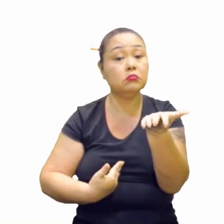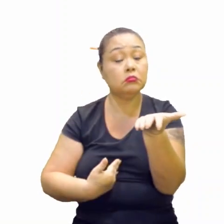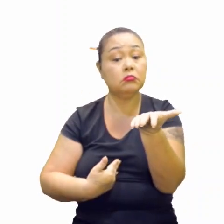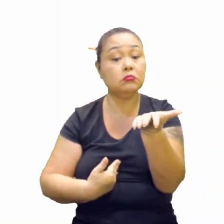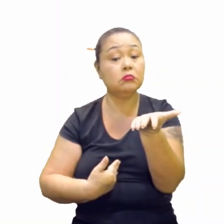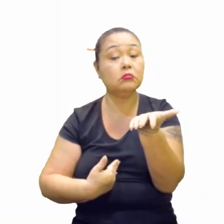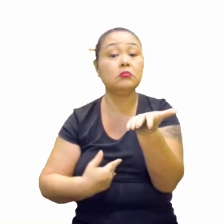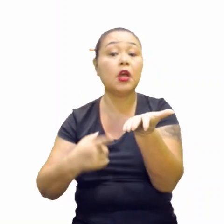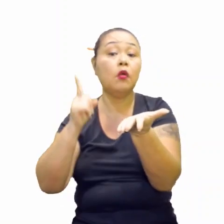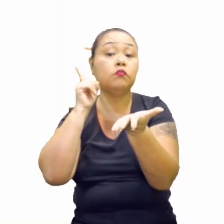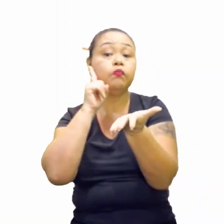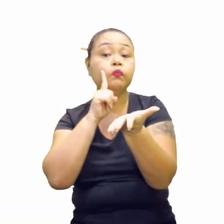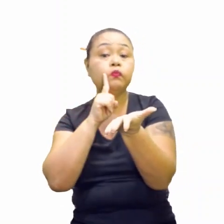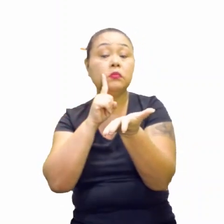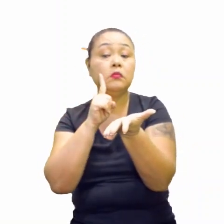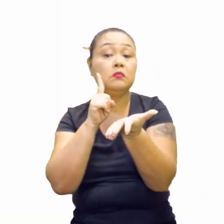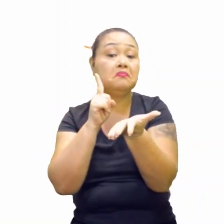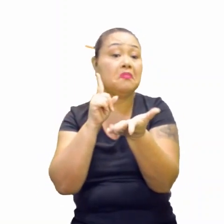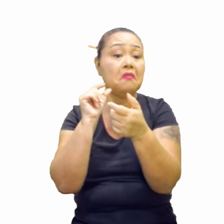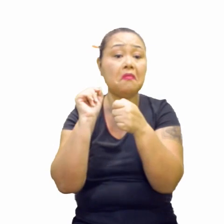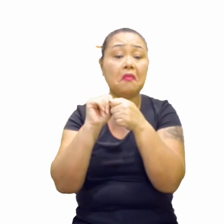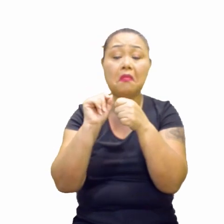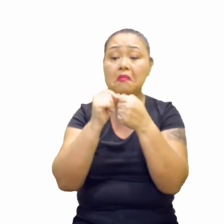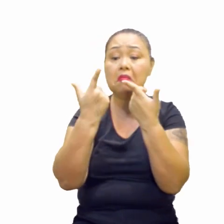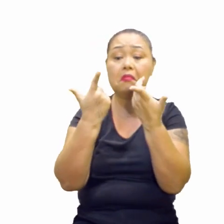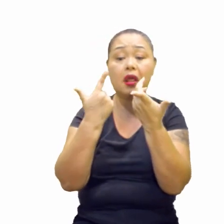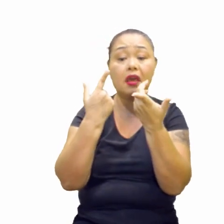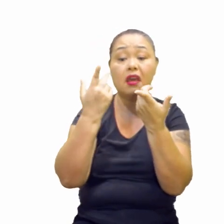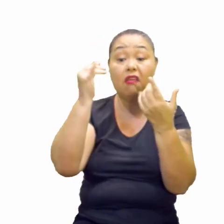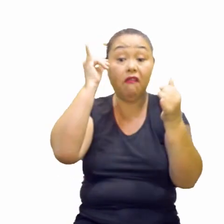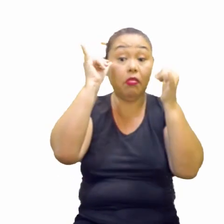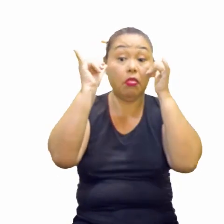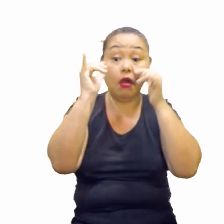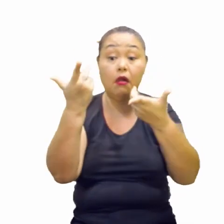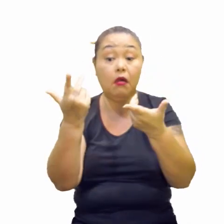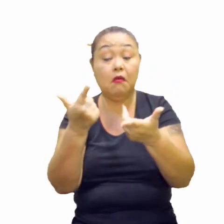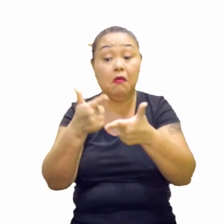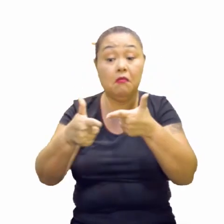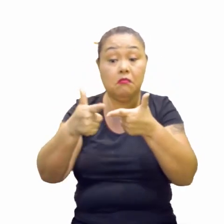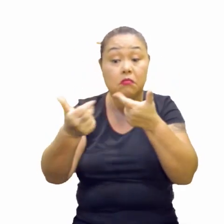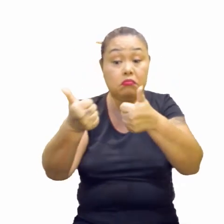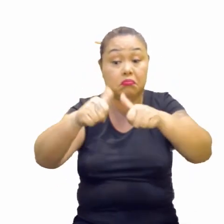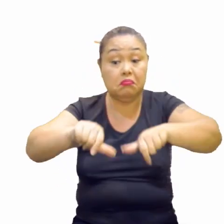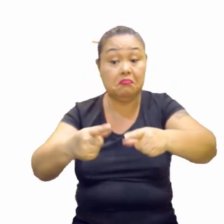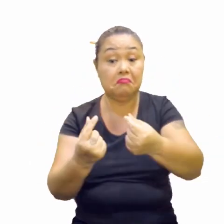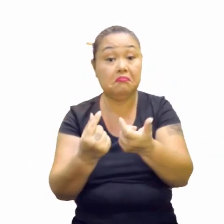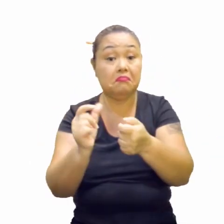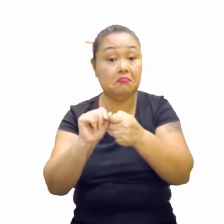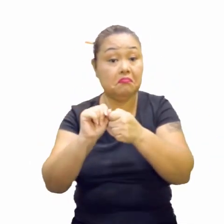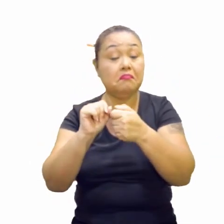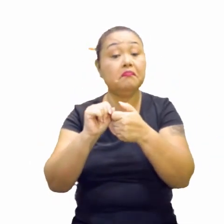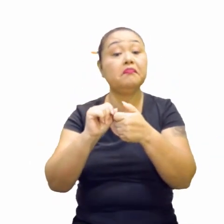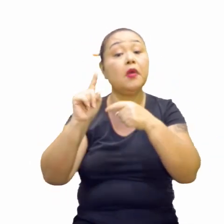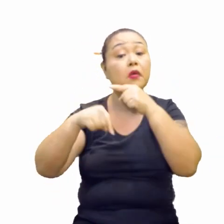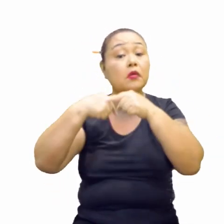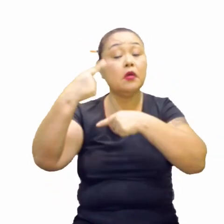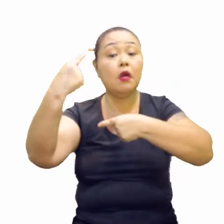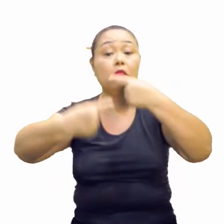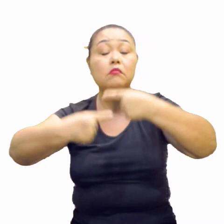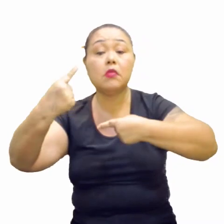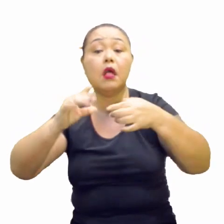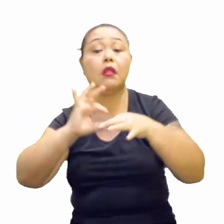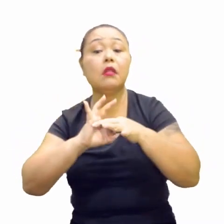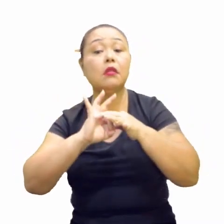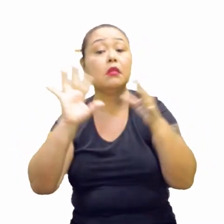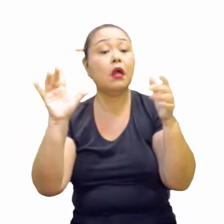americano pouco fez para combater a crise, segundo a política liberal, adotada até então por não